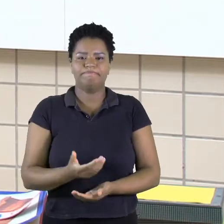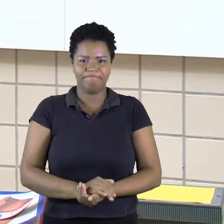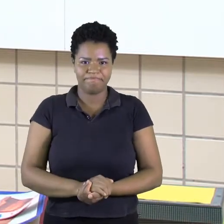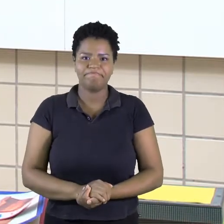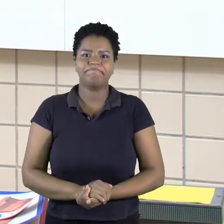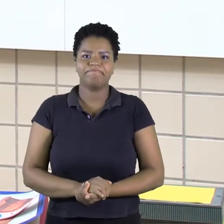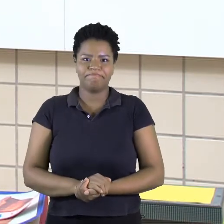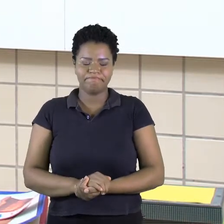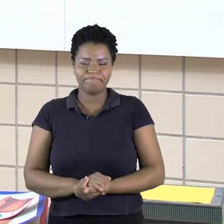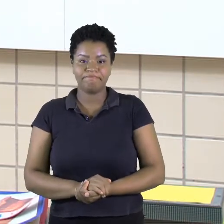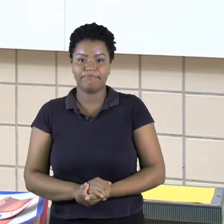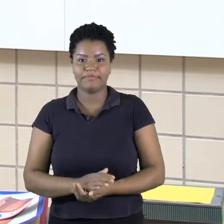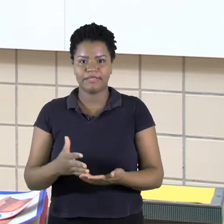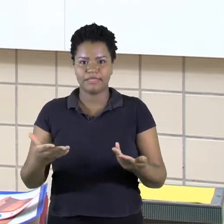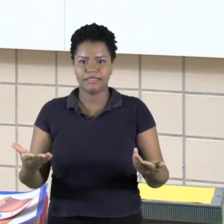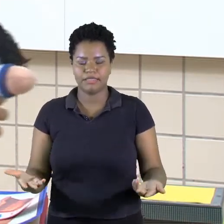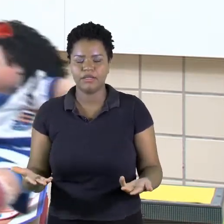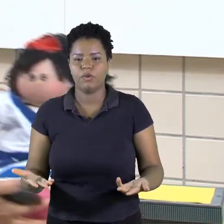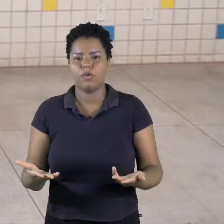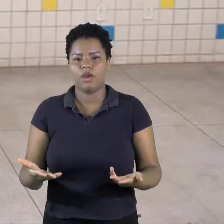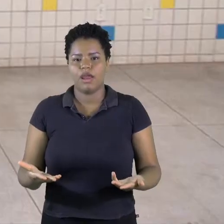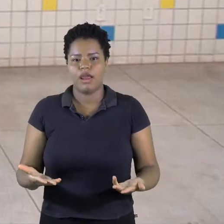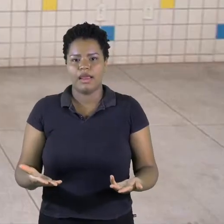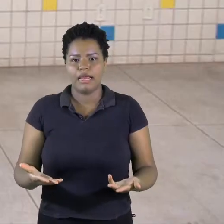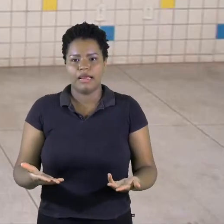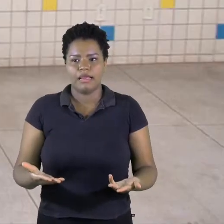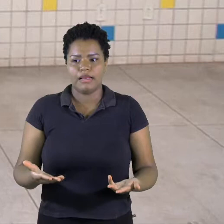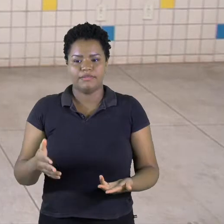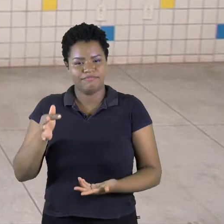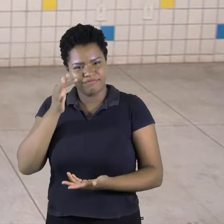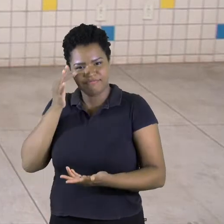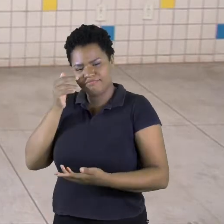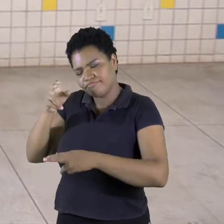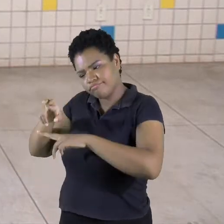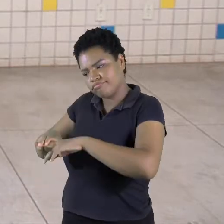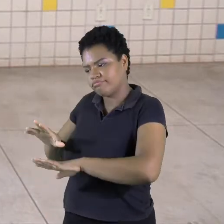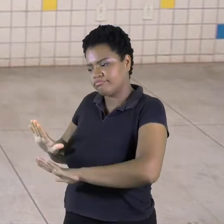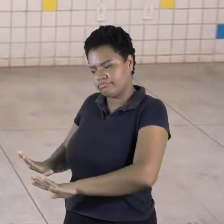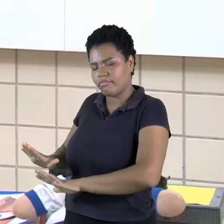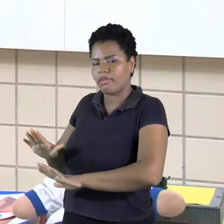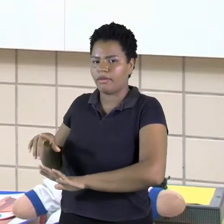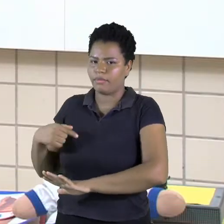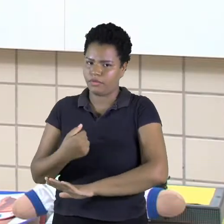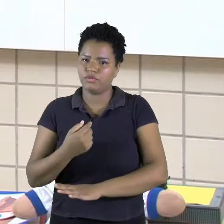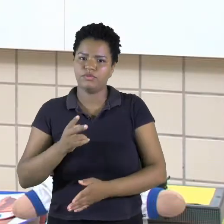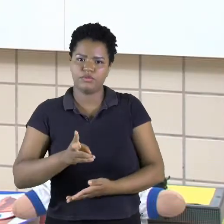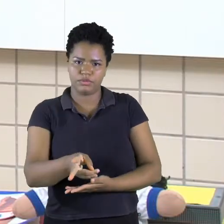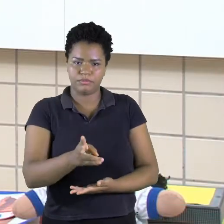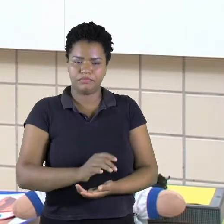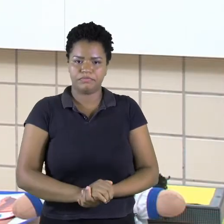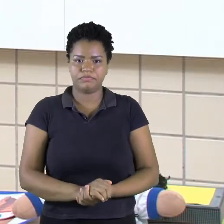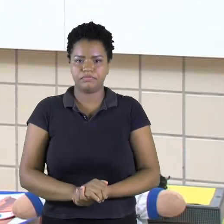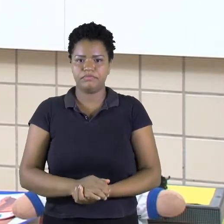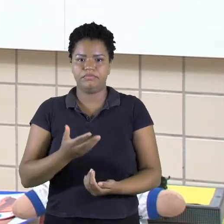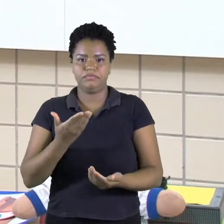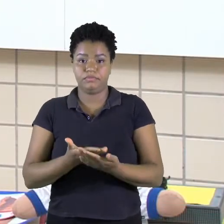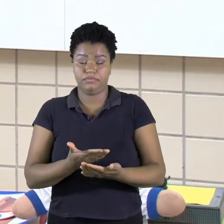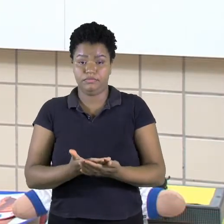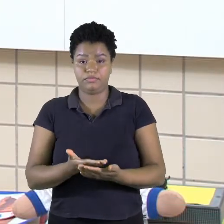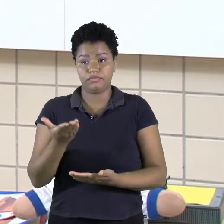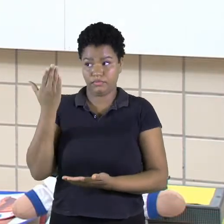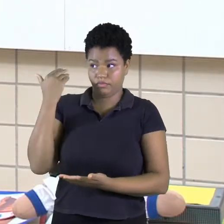só. Francisquinha, senta aqui para continuar. Então, olha só, gente, na nossa aula passada,